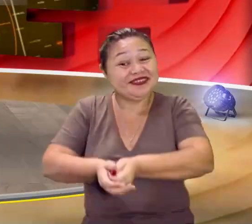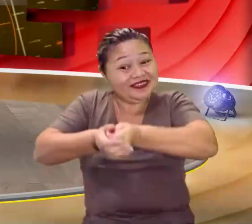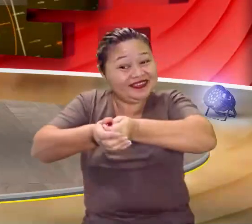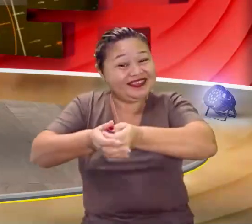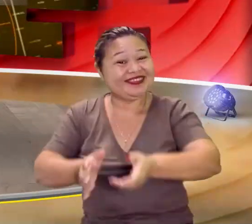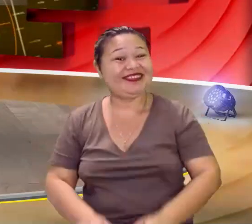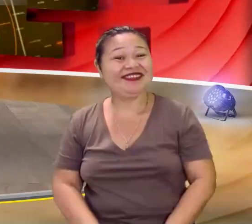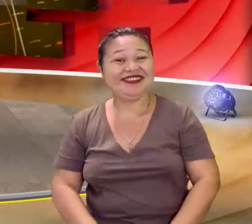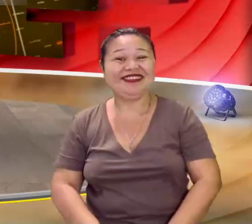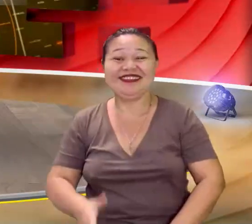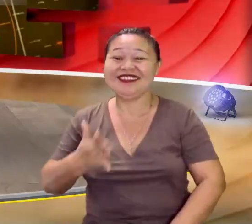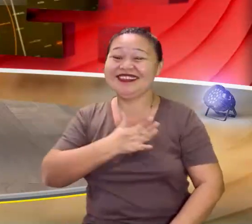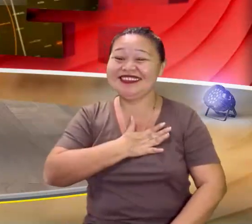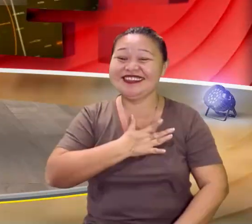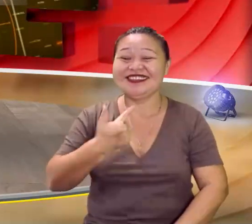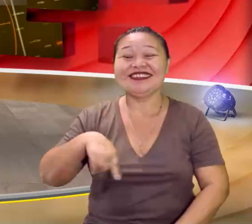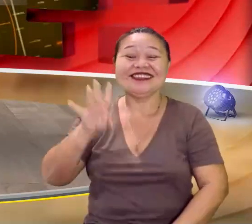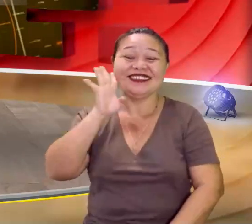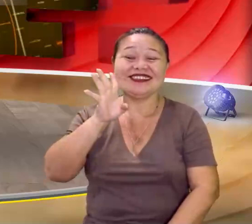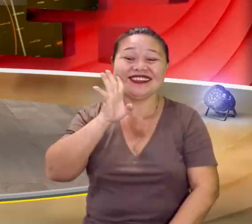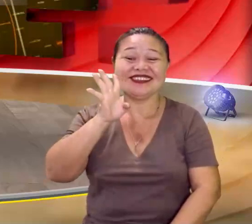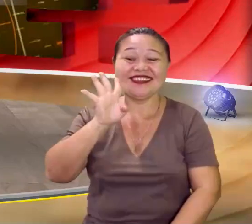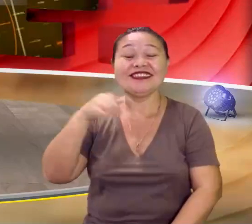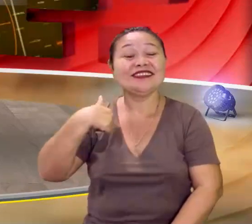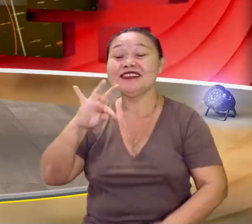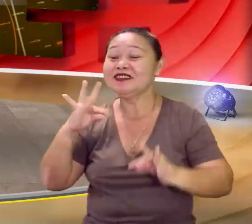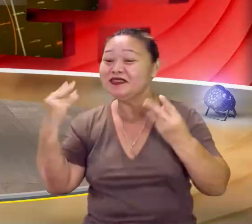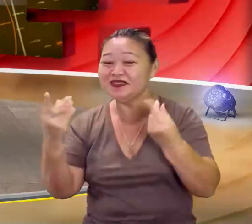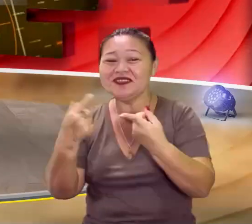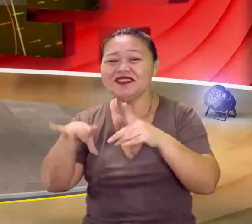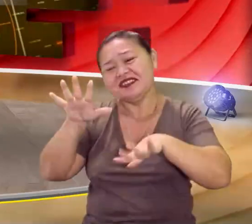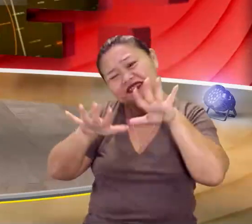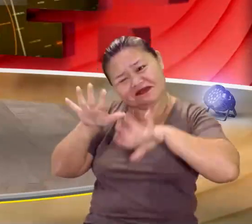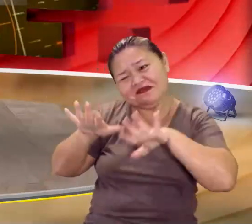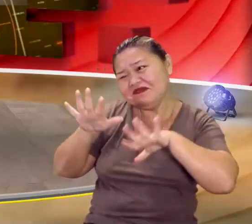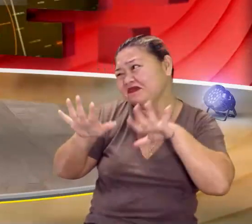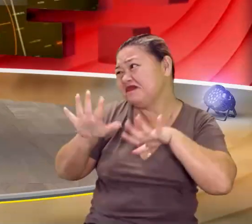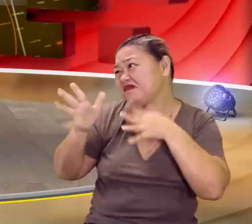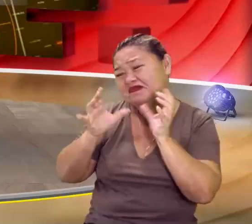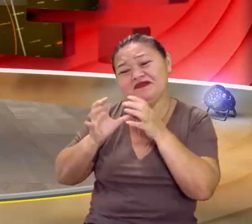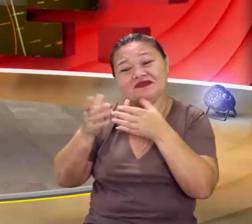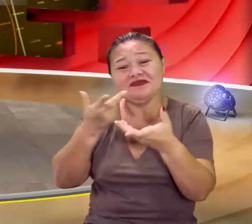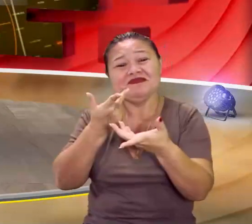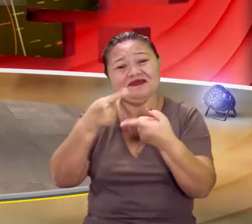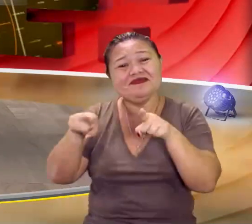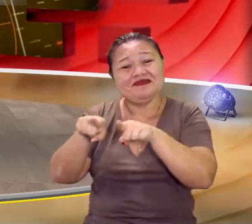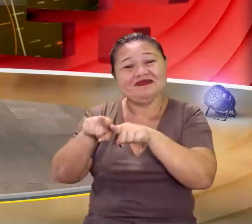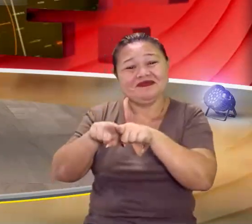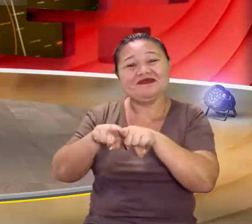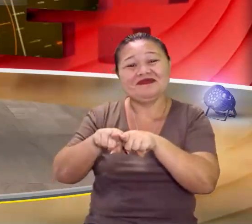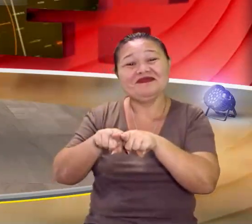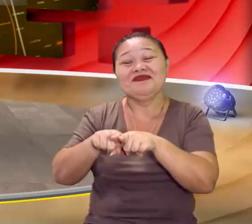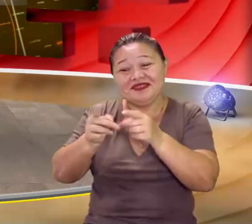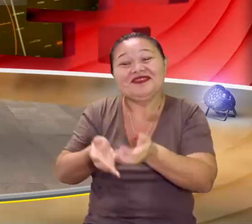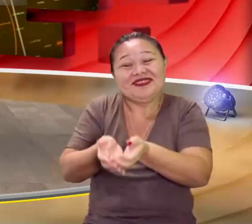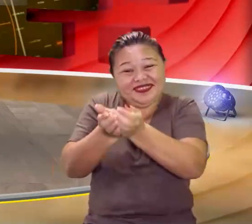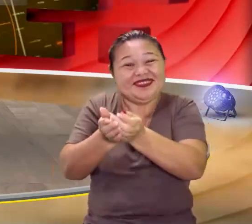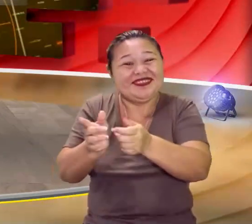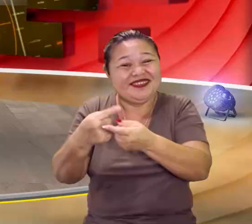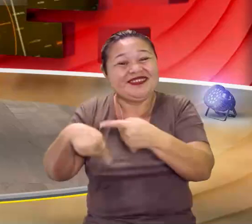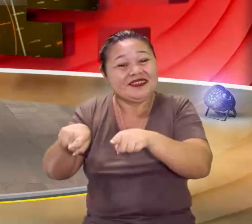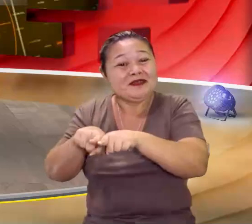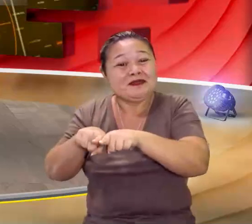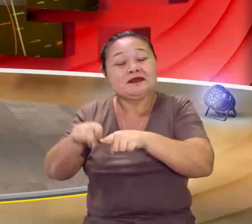Vôlei. Ah, olha aí, legal. De todos aí, assim, dos que o professor Maurício falou, vôlei também é o que eu